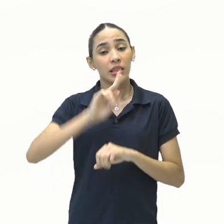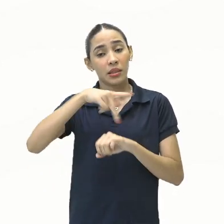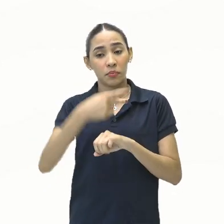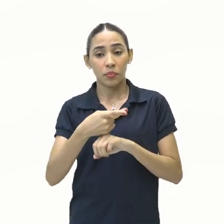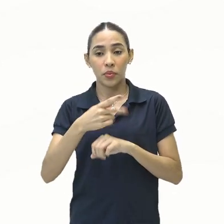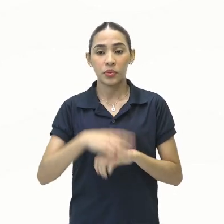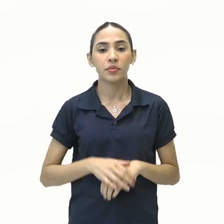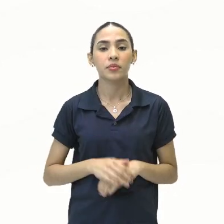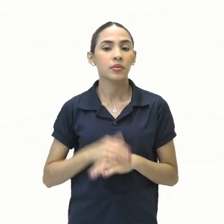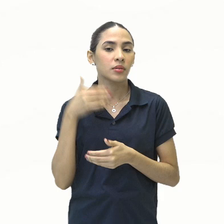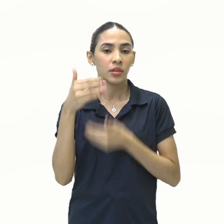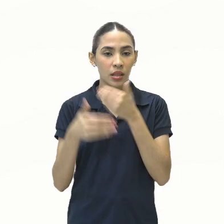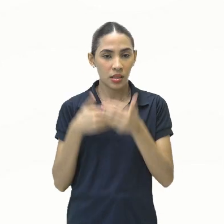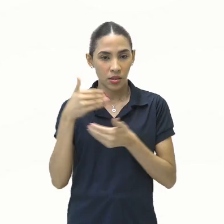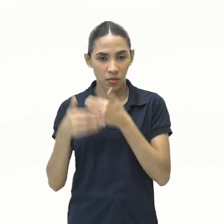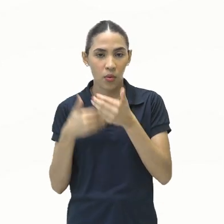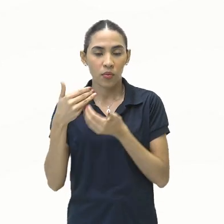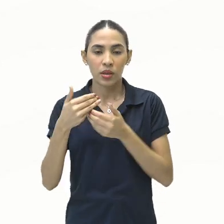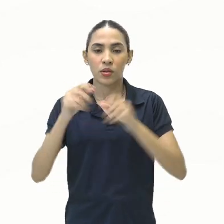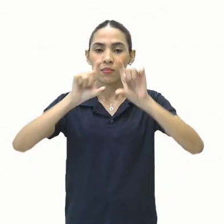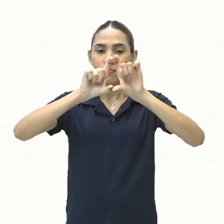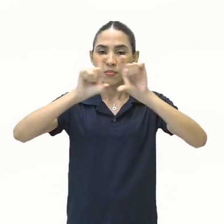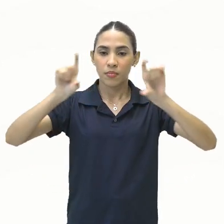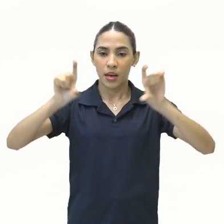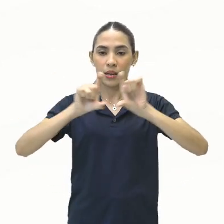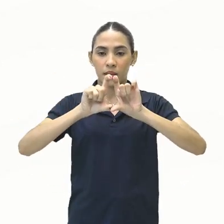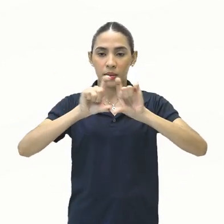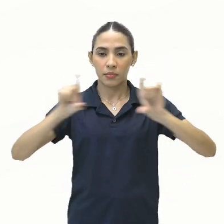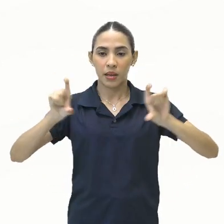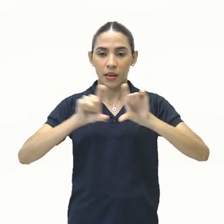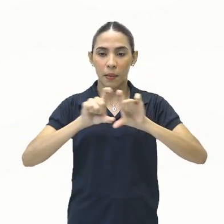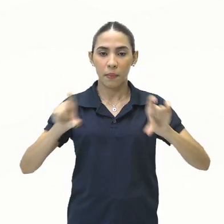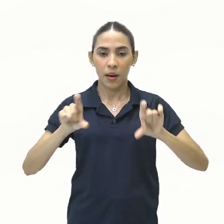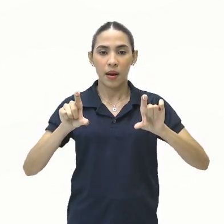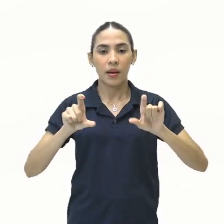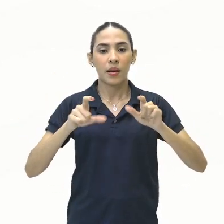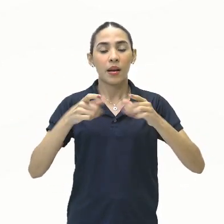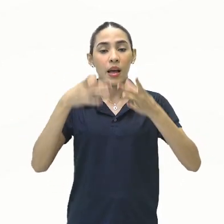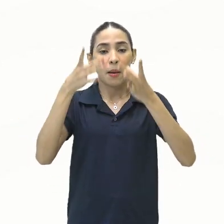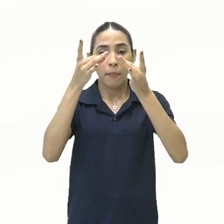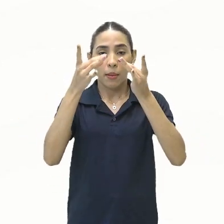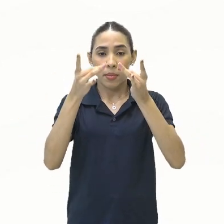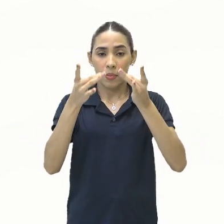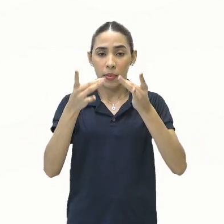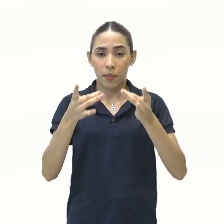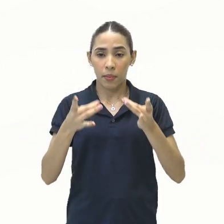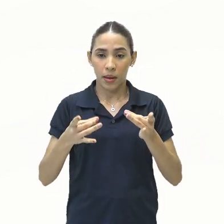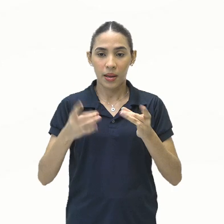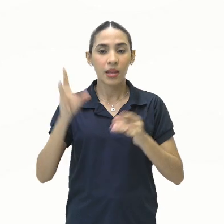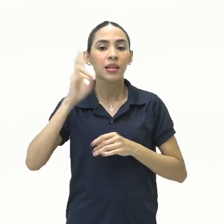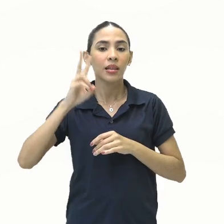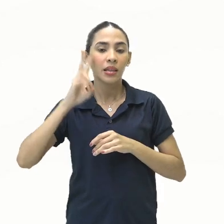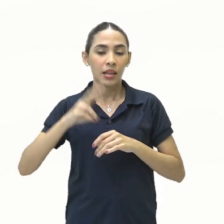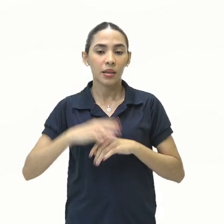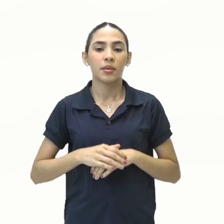seguida é desenvolvida ao longo dos parágrafos no desenvolvimento. Lembram lá do